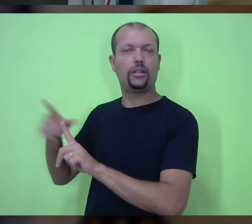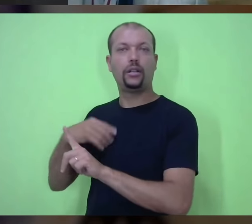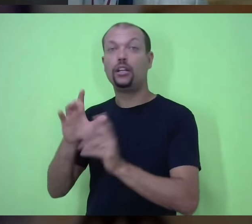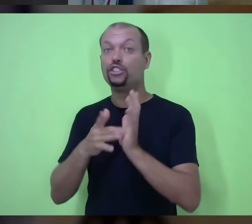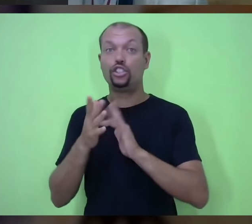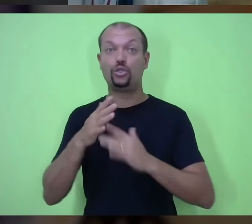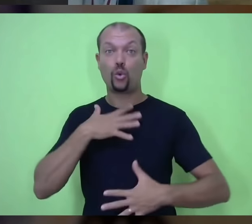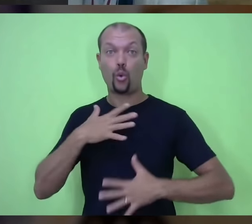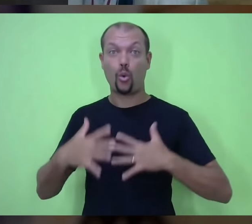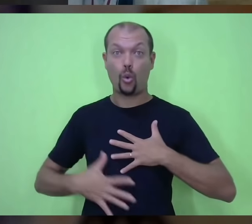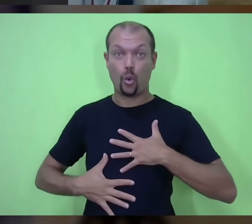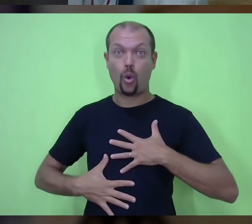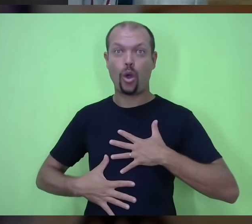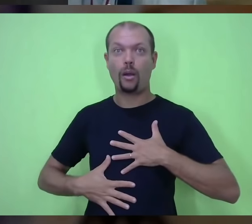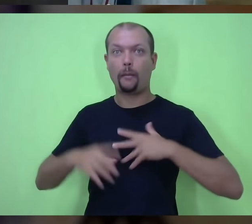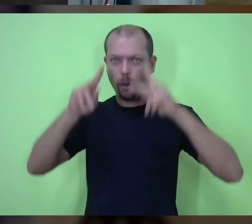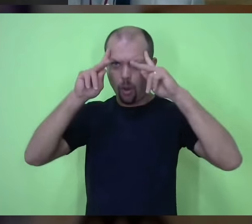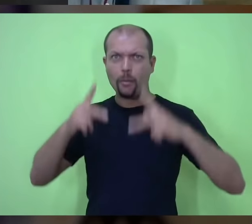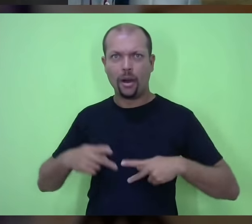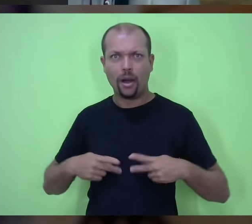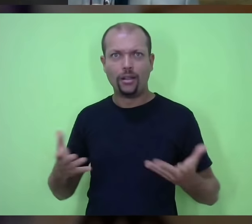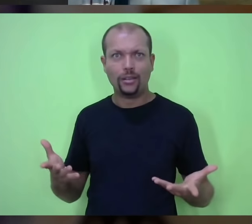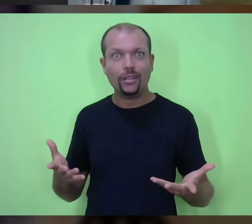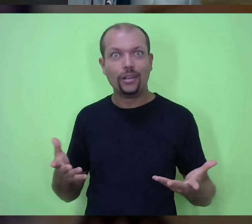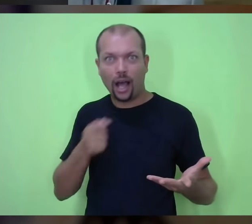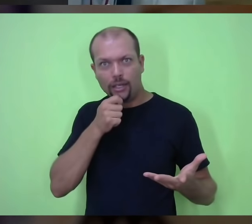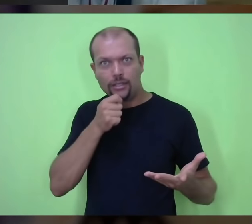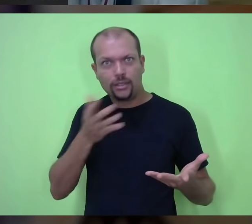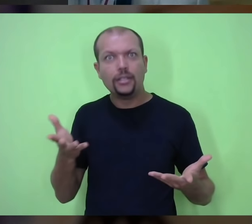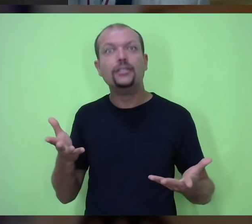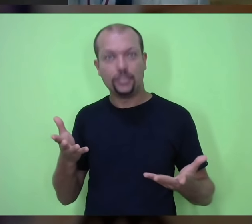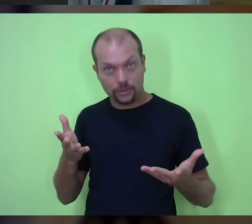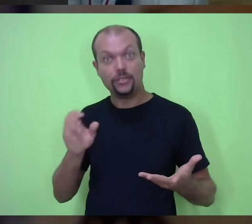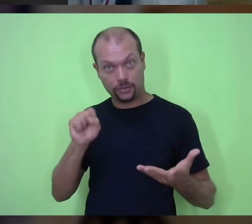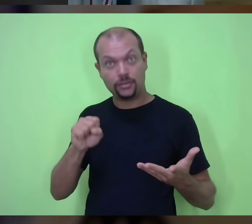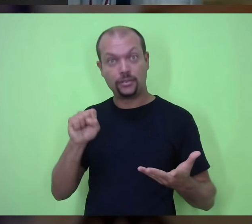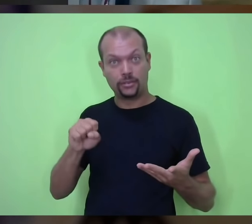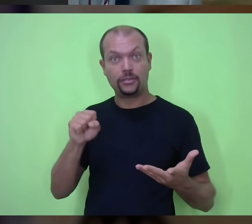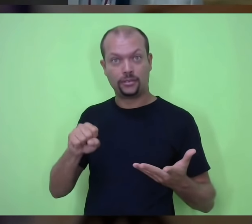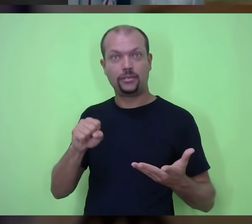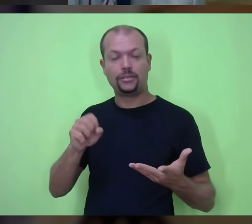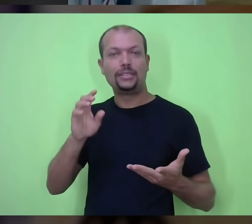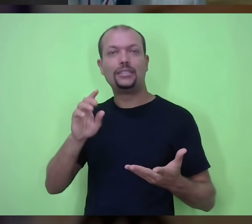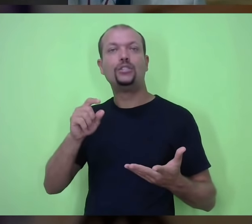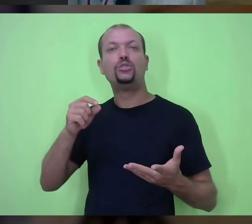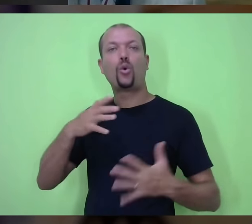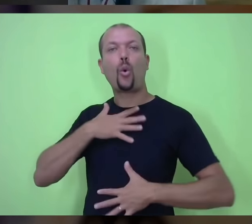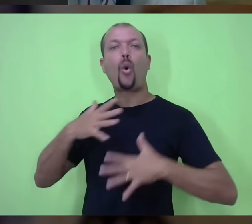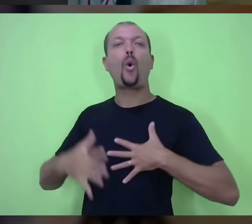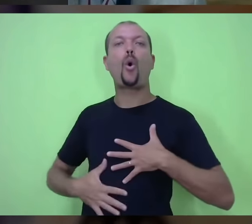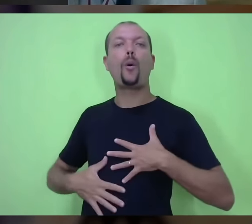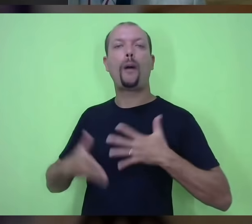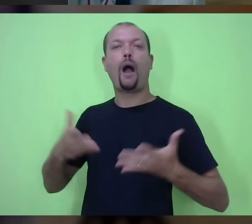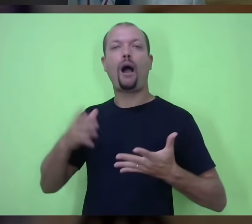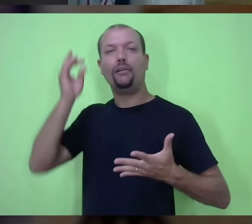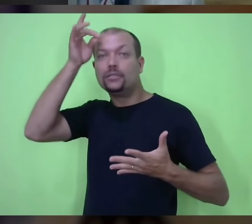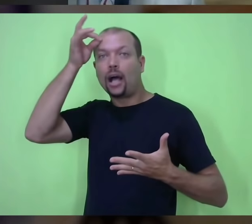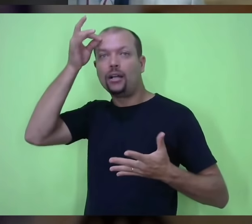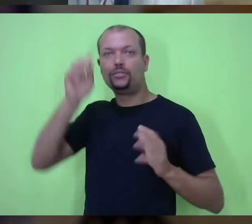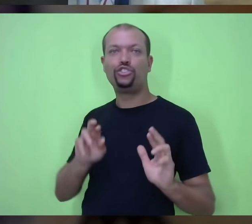isso. Cristo, ele é aperfeiçoado no sentido de que agora, de forma prática, ele sabe o que é ser